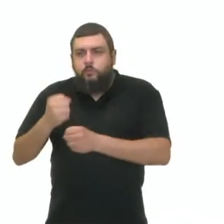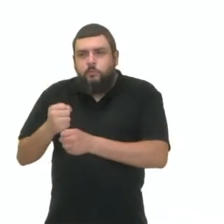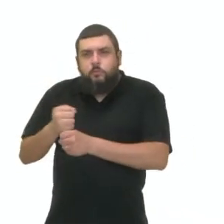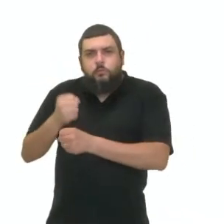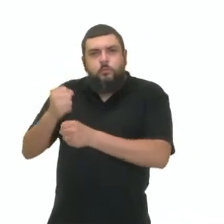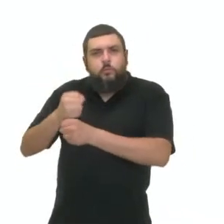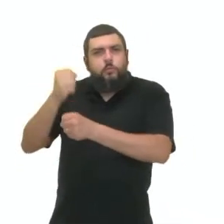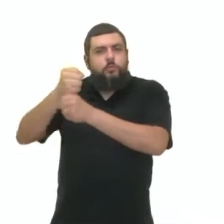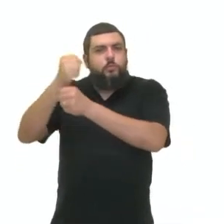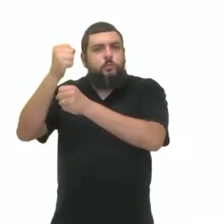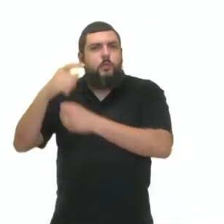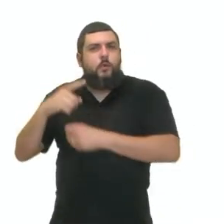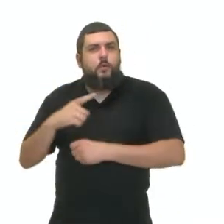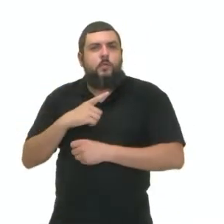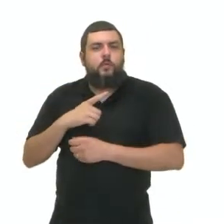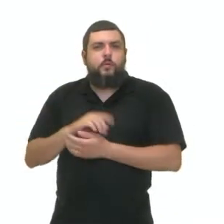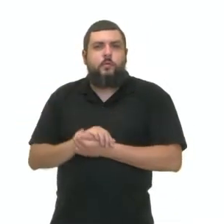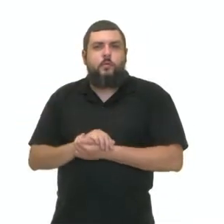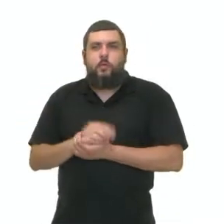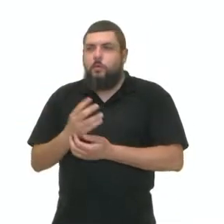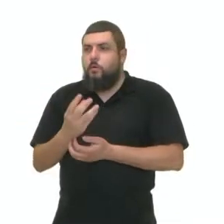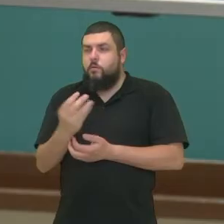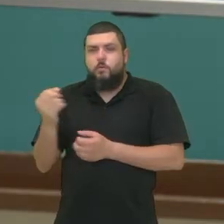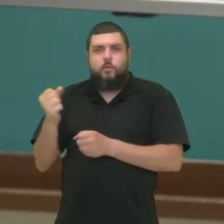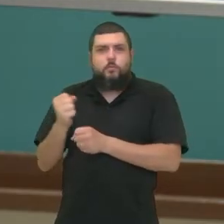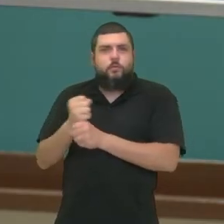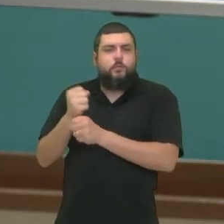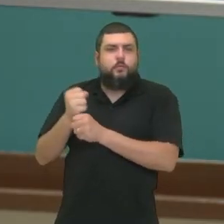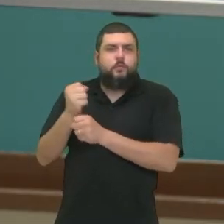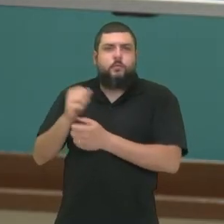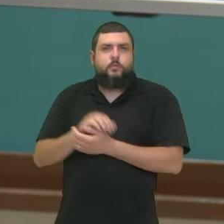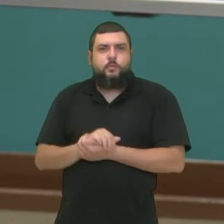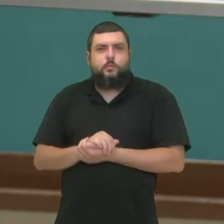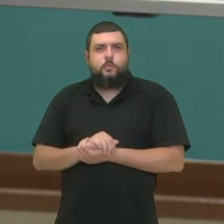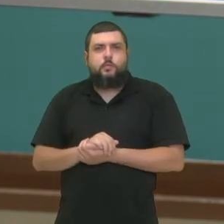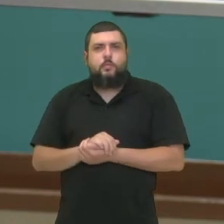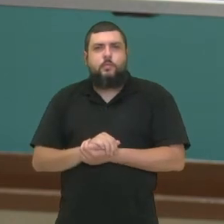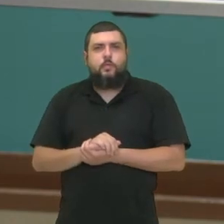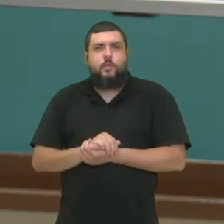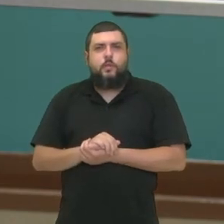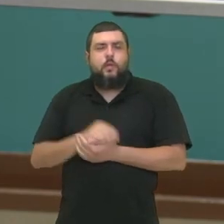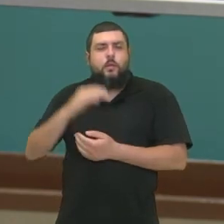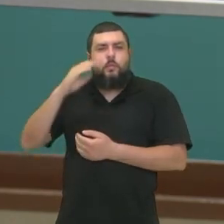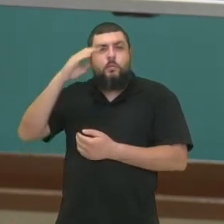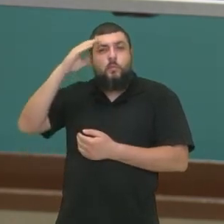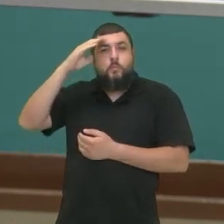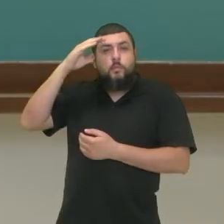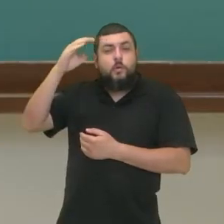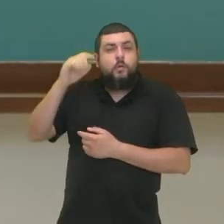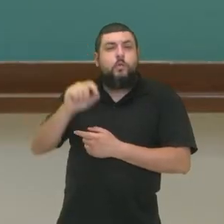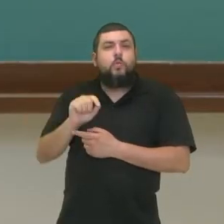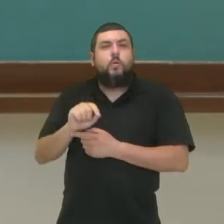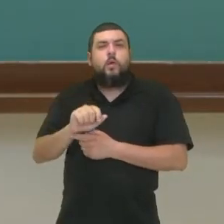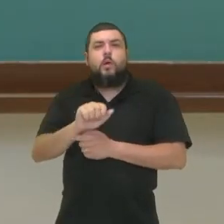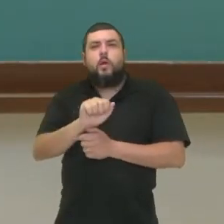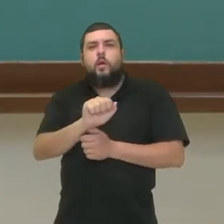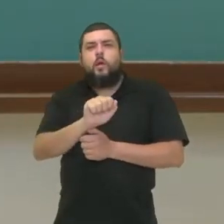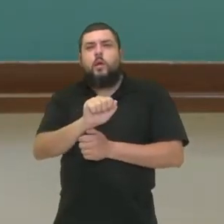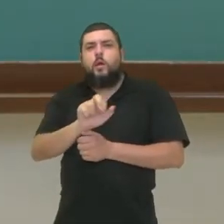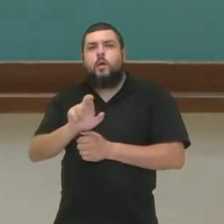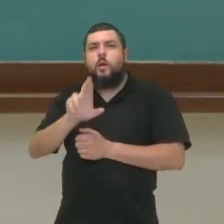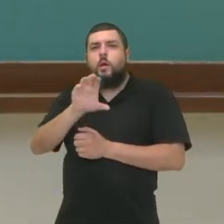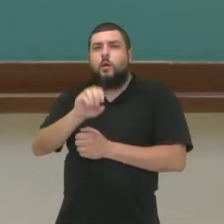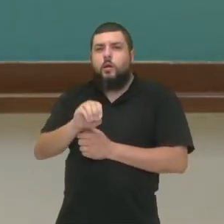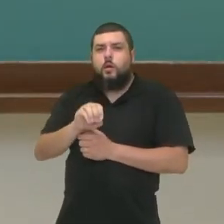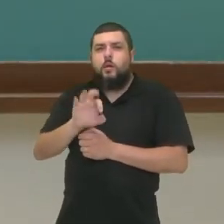muito simbólico. Muitas construções, principalmente os arcos triunfais. Olha o nome, triunfo.